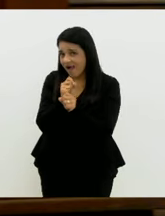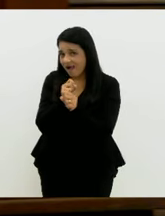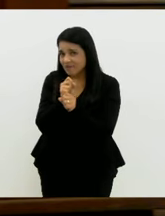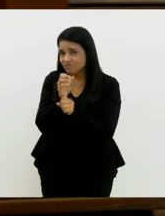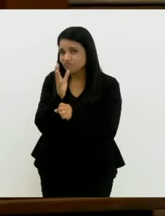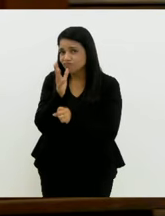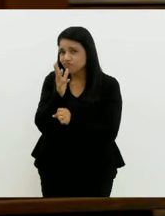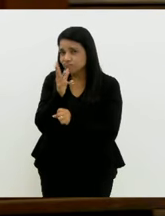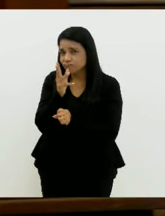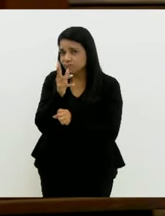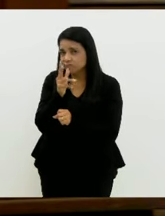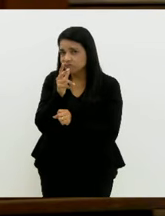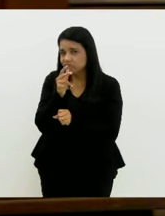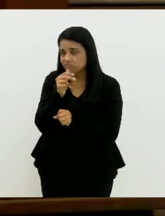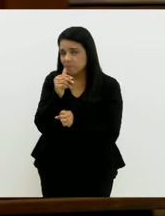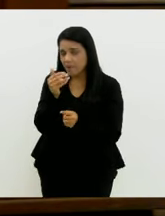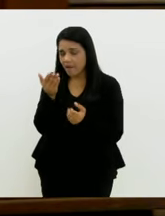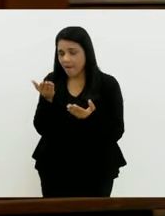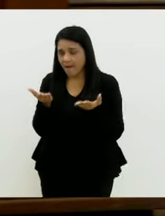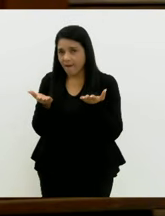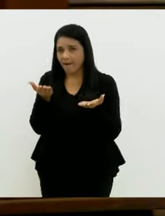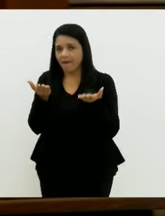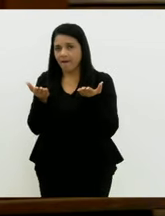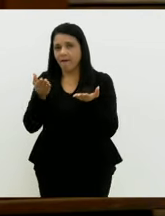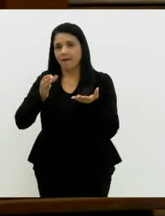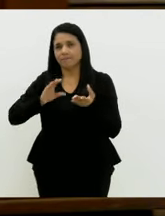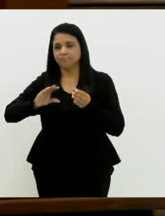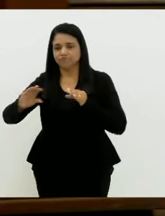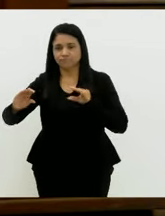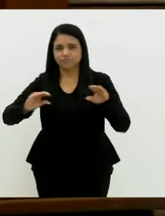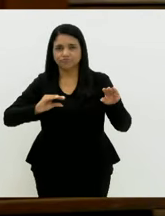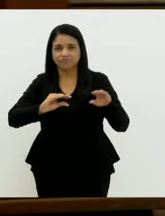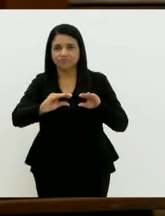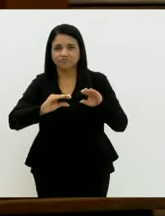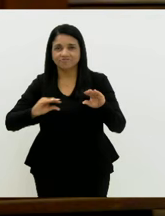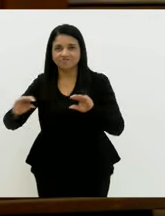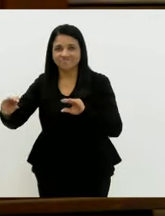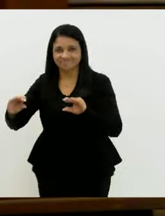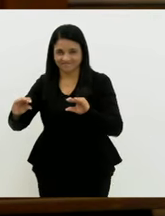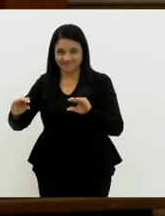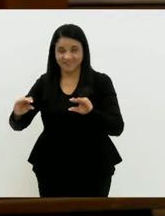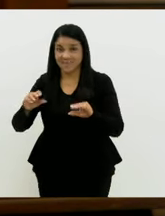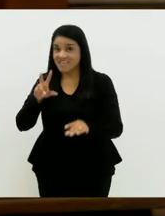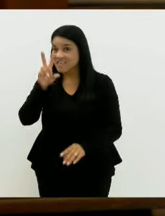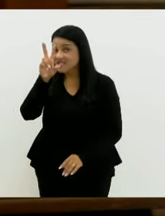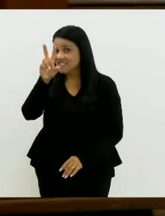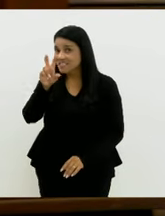para equilibrar a distribuição. Então, se eu estou falando em 50